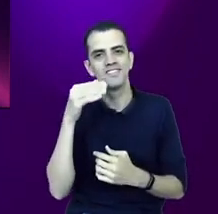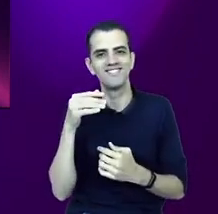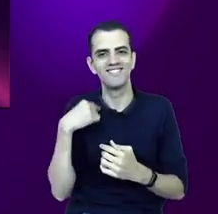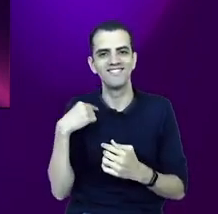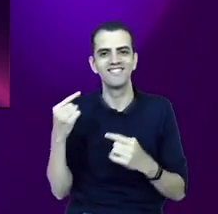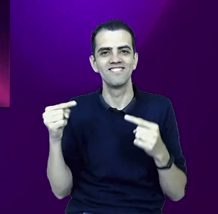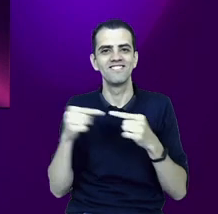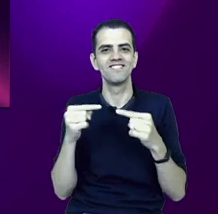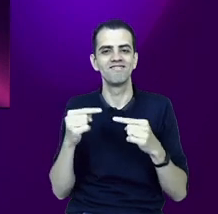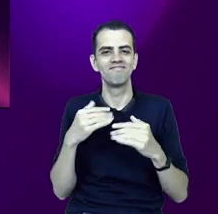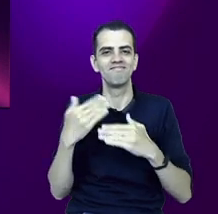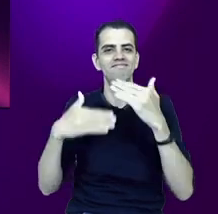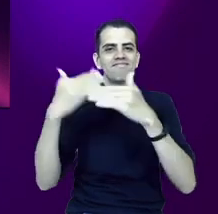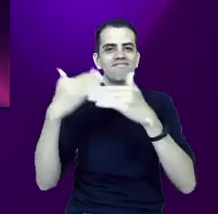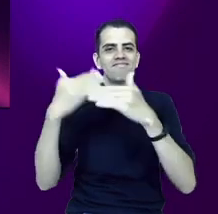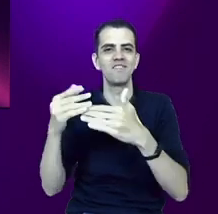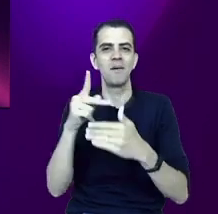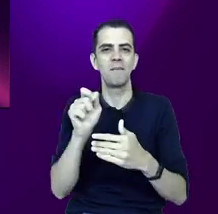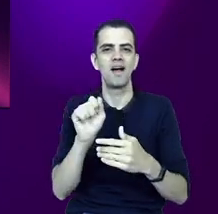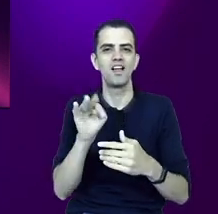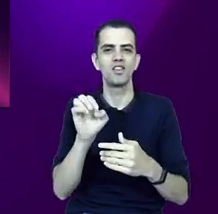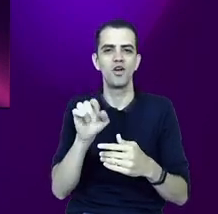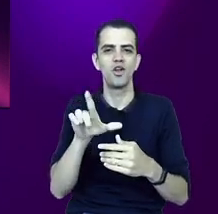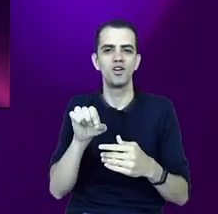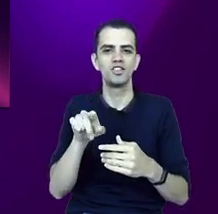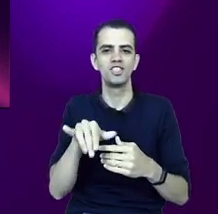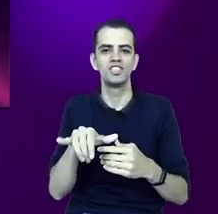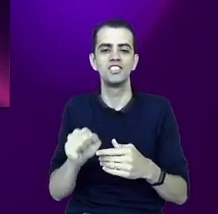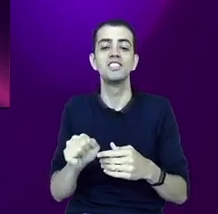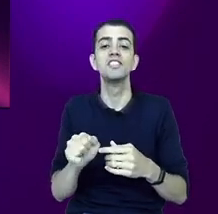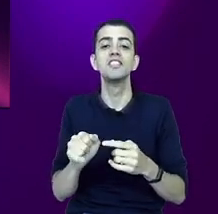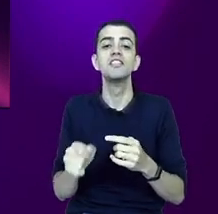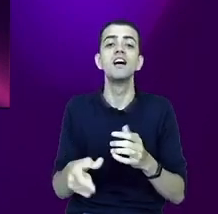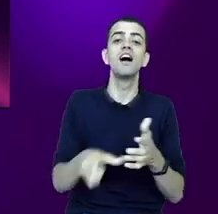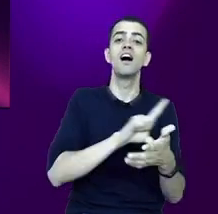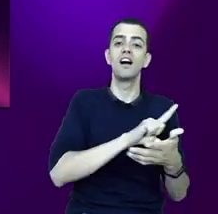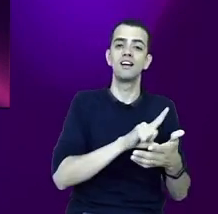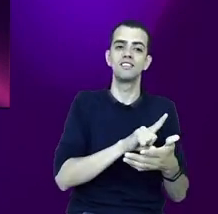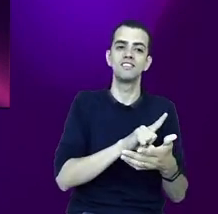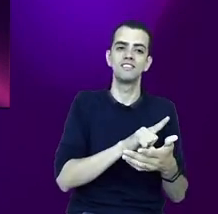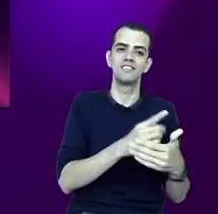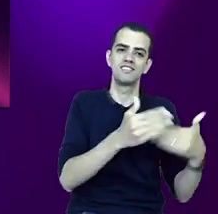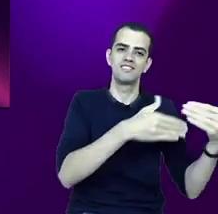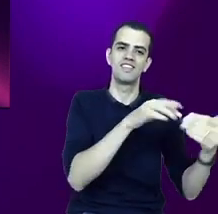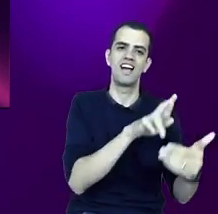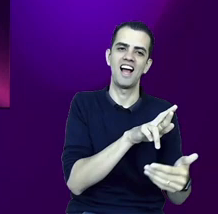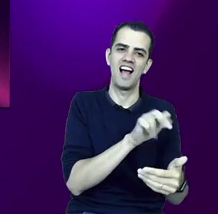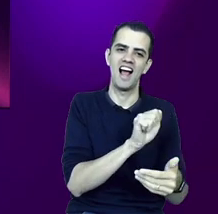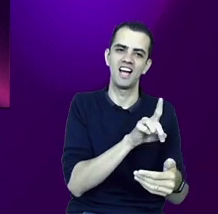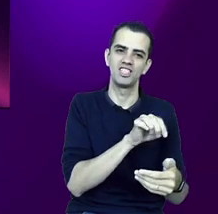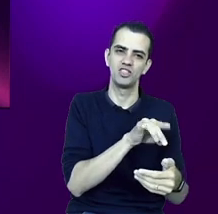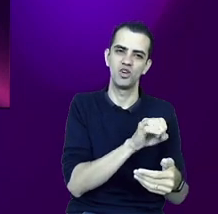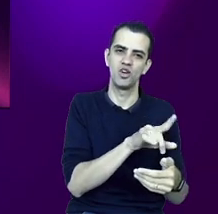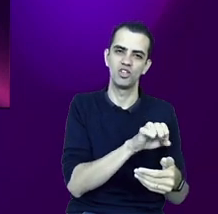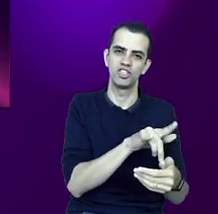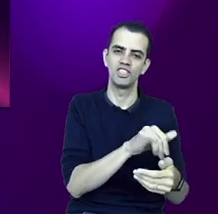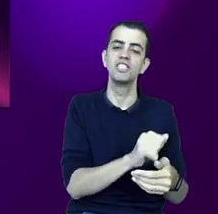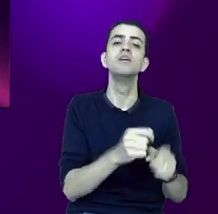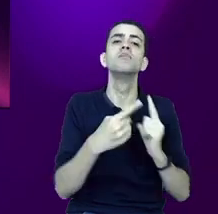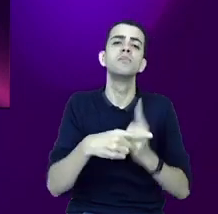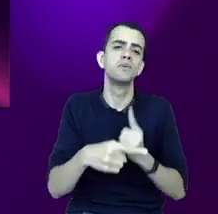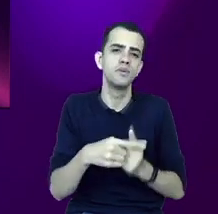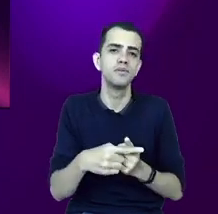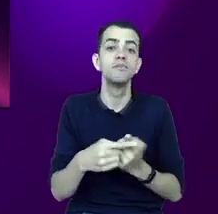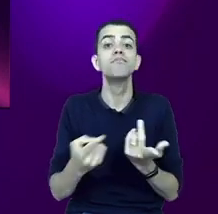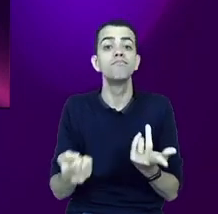assunto avanços de patologia antes de avanços de radiologia, exatamente para entender que nos avanços hoje da radiologia